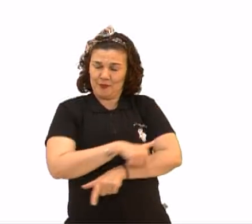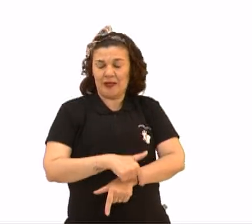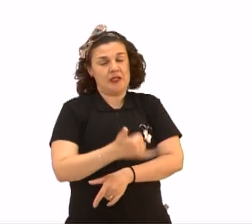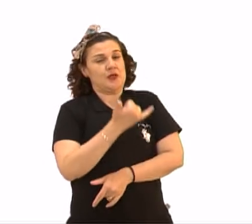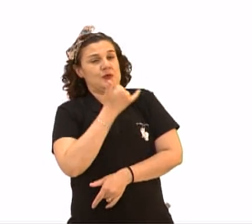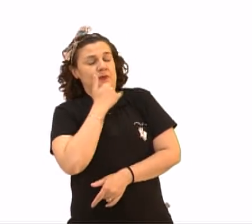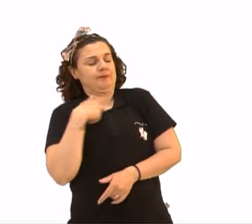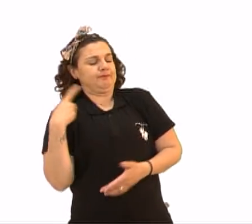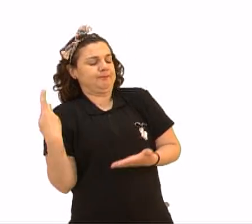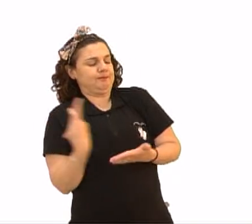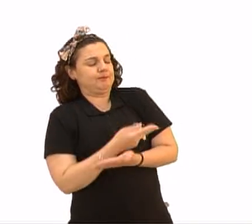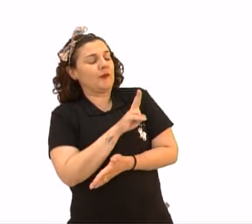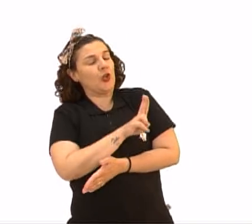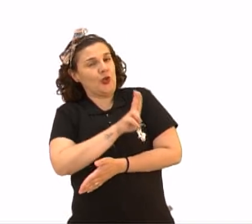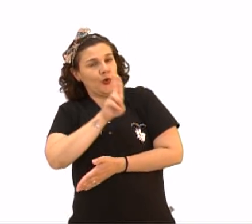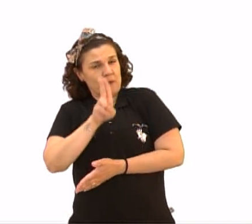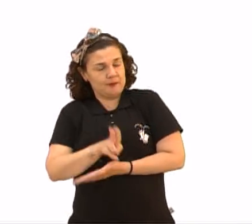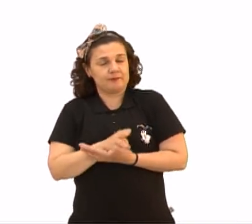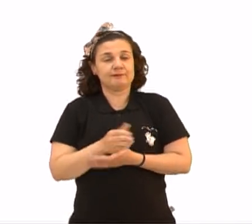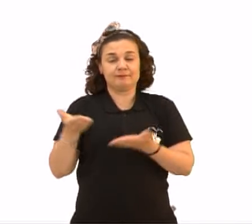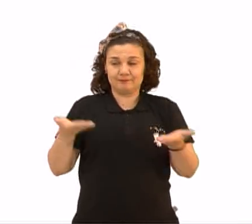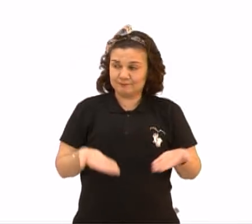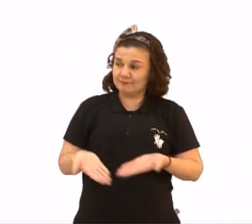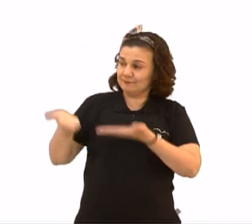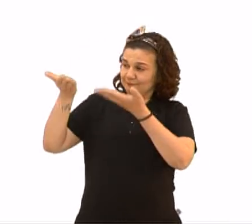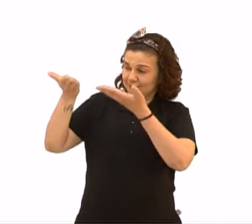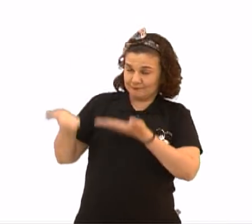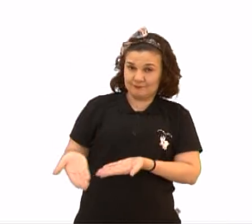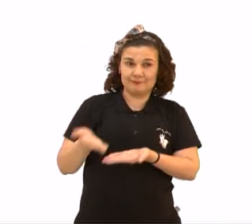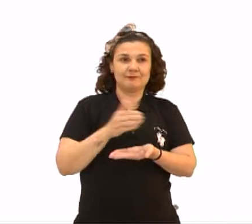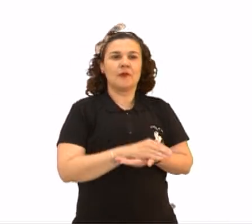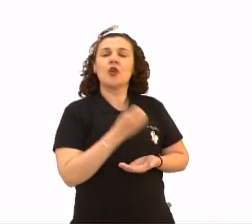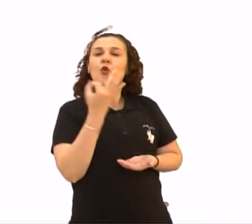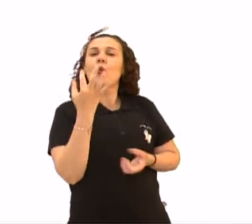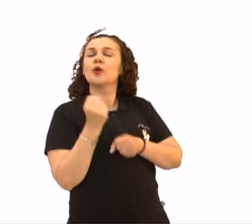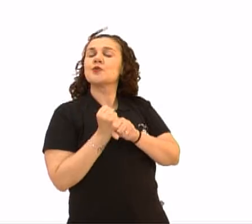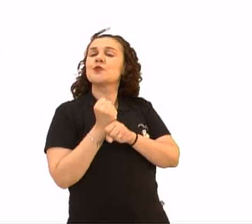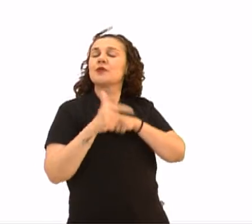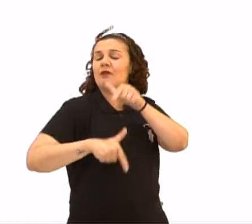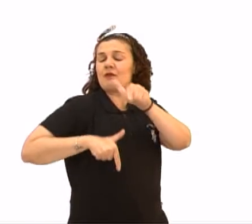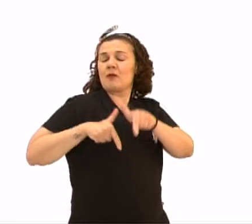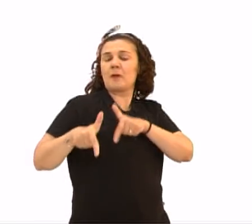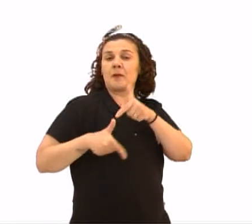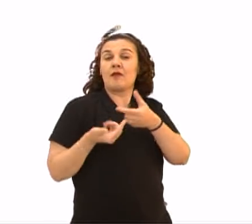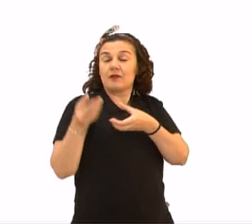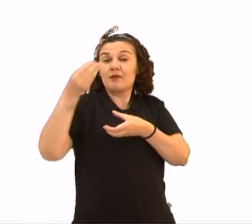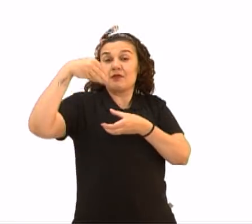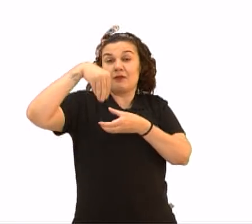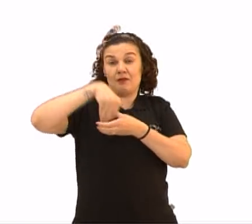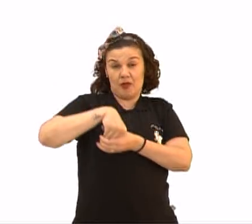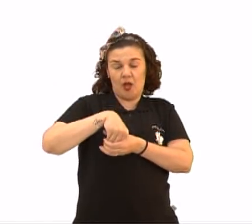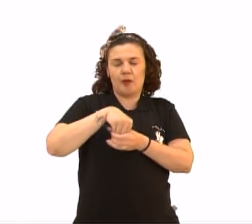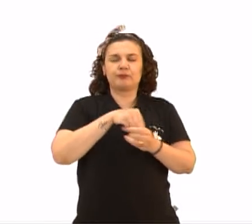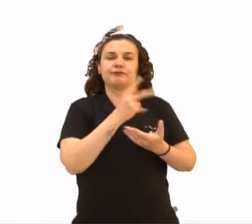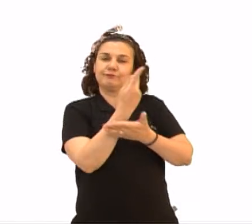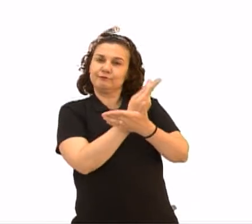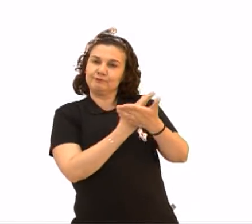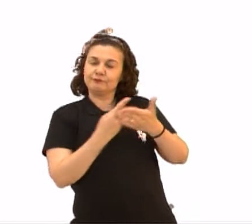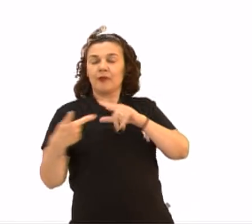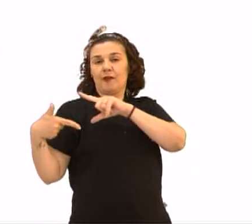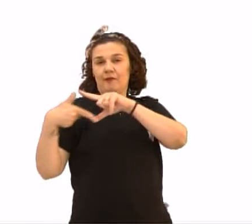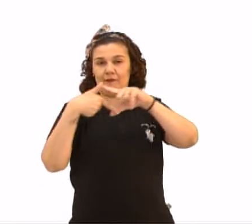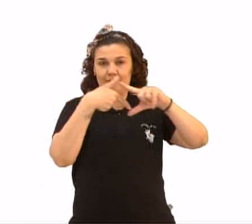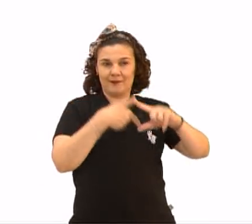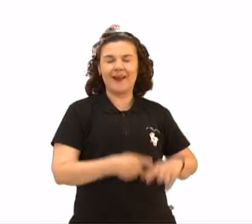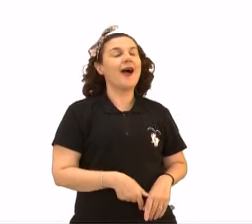ter cometido um erro no nome dele ali, então apresente-se para nós, o tempo que você trabalha dentro dos desenhos, dentro dos quadrinhos,